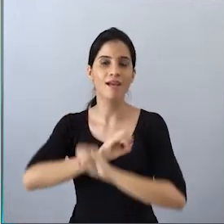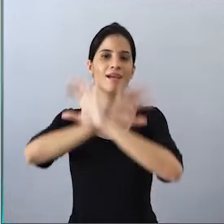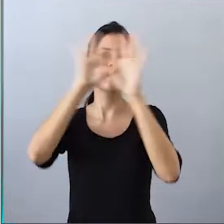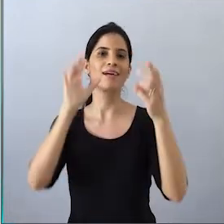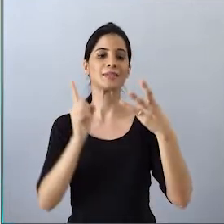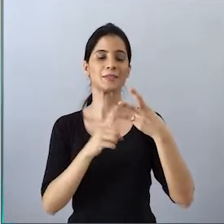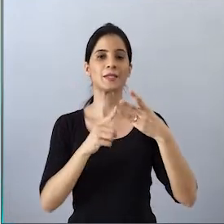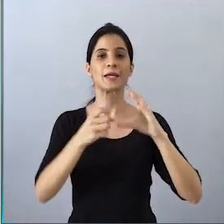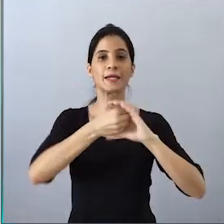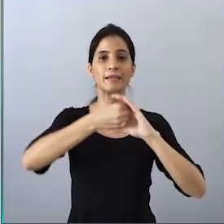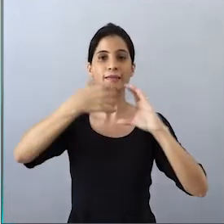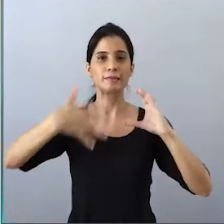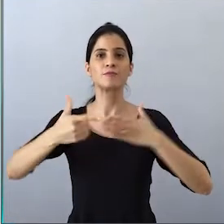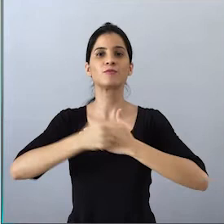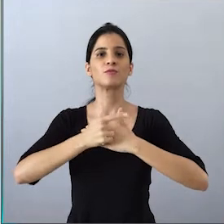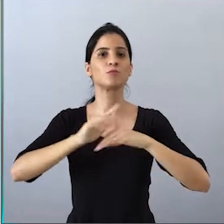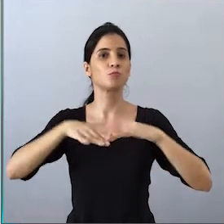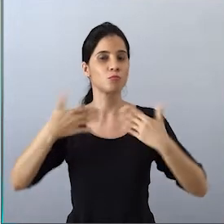do epitélio.